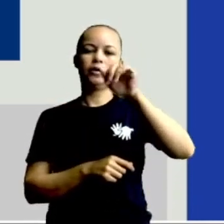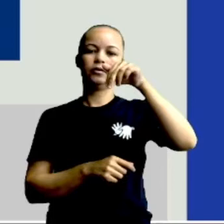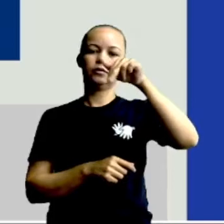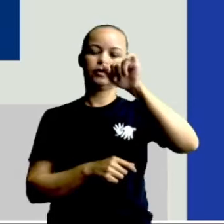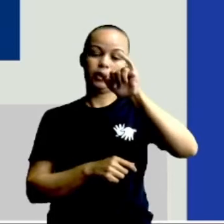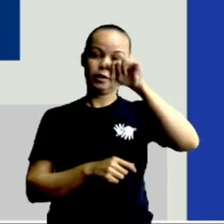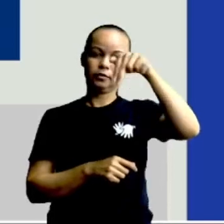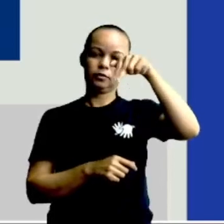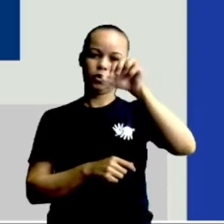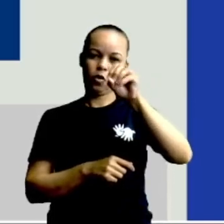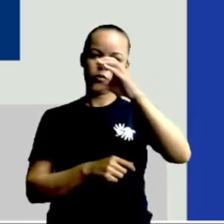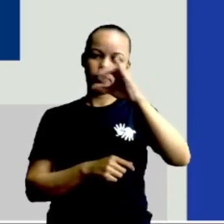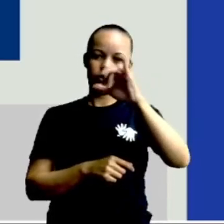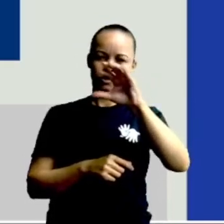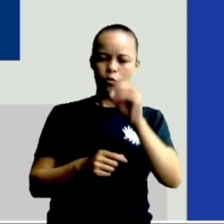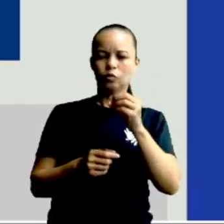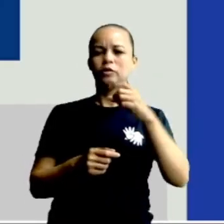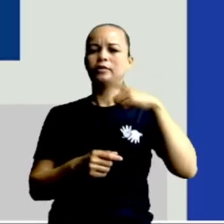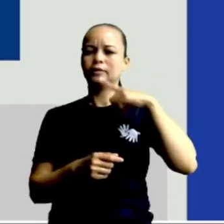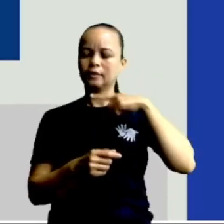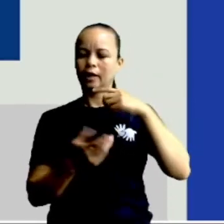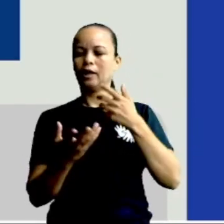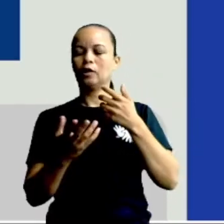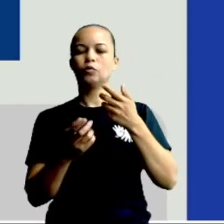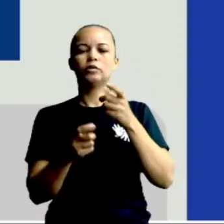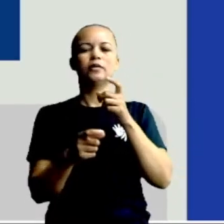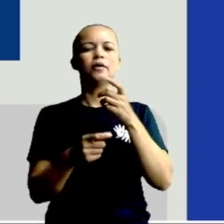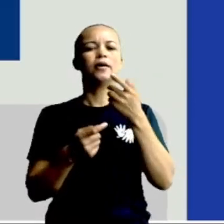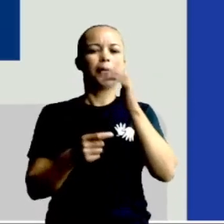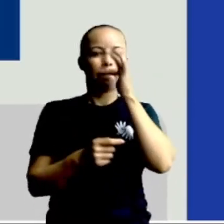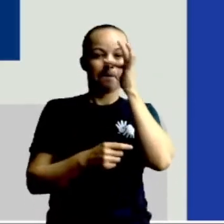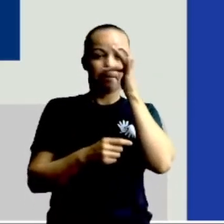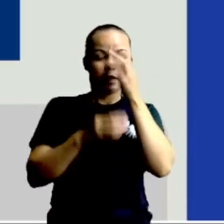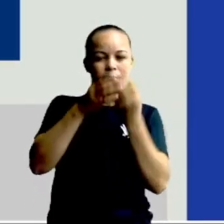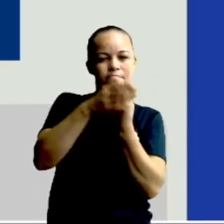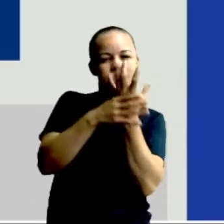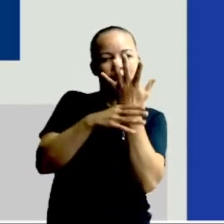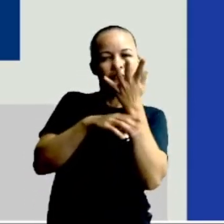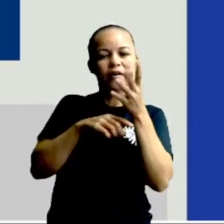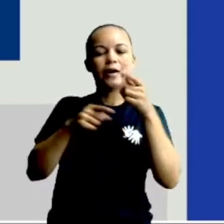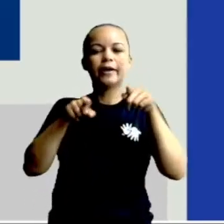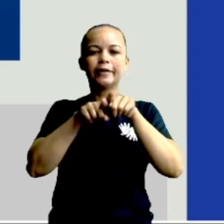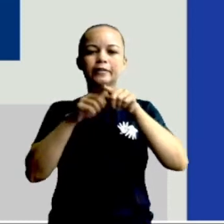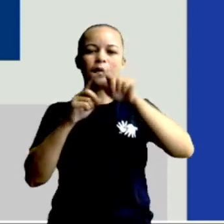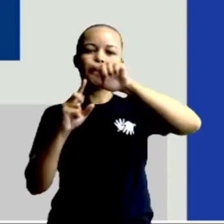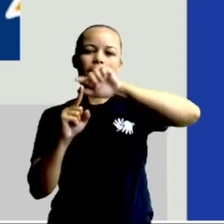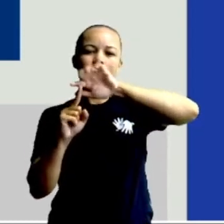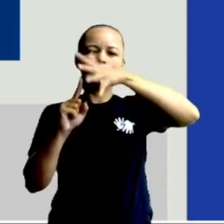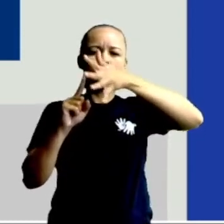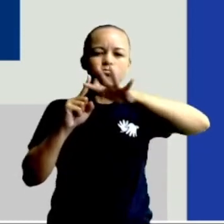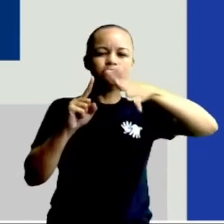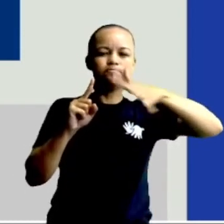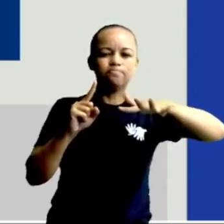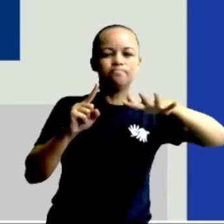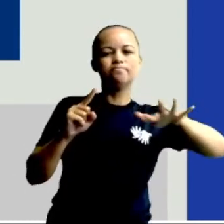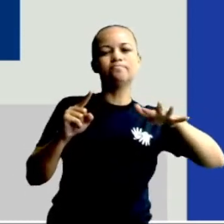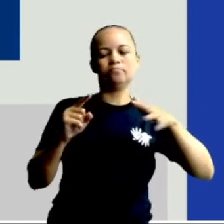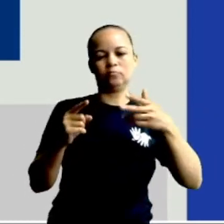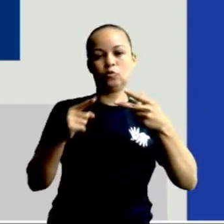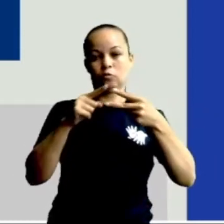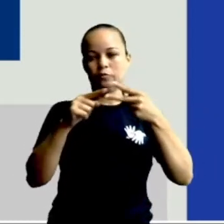e temos então o equinócio de primavera e o equinócio de outono. Os